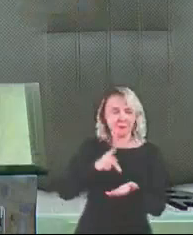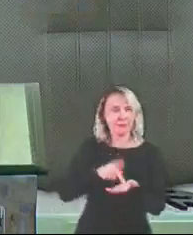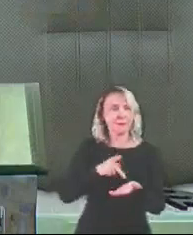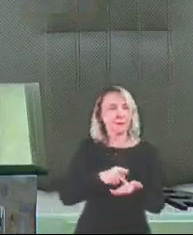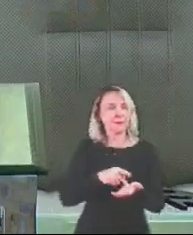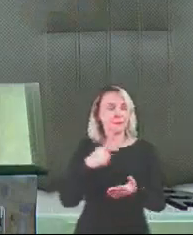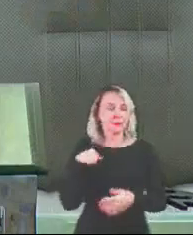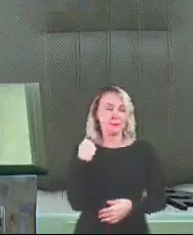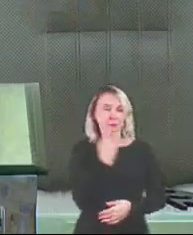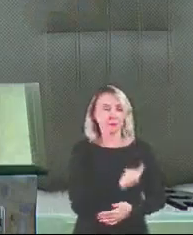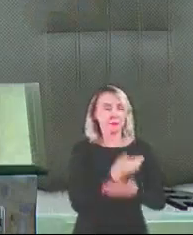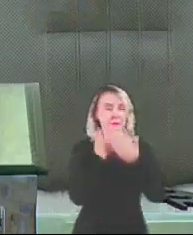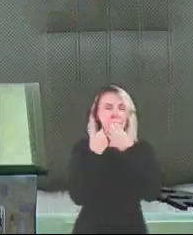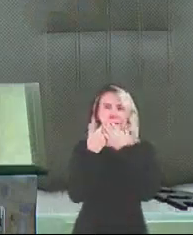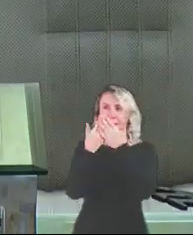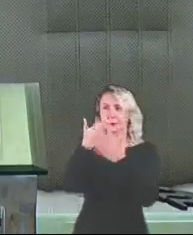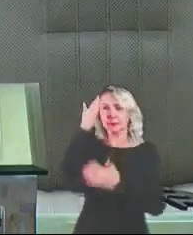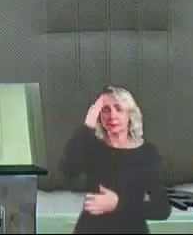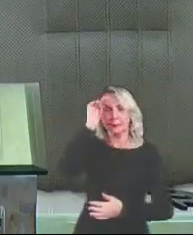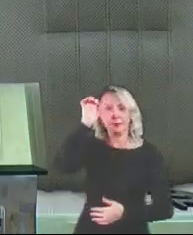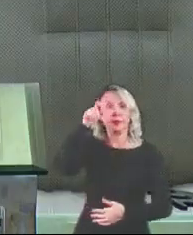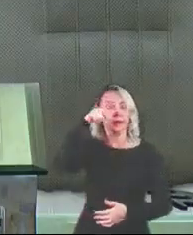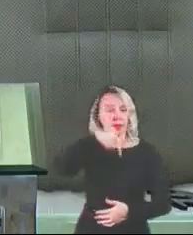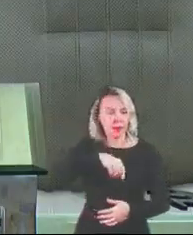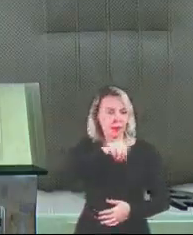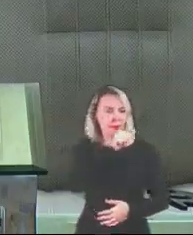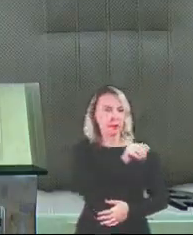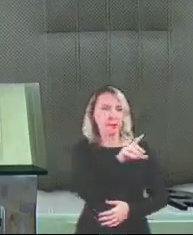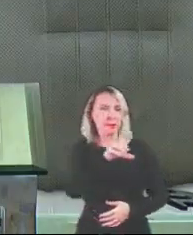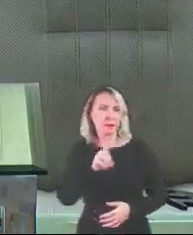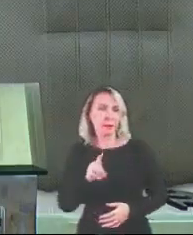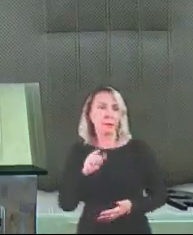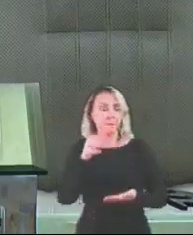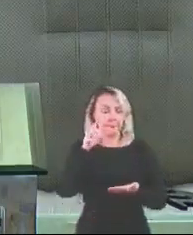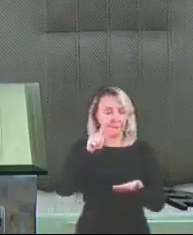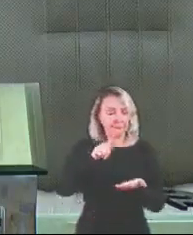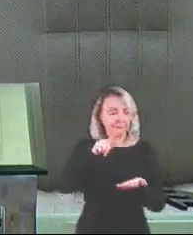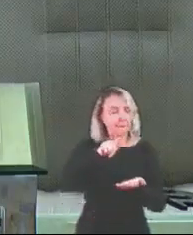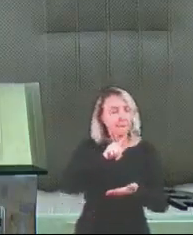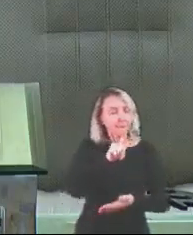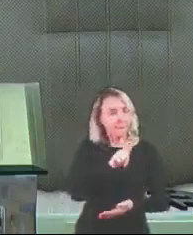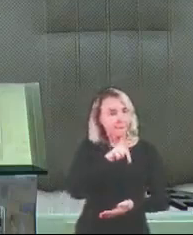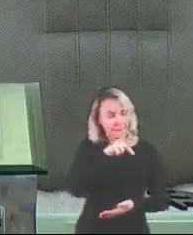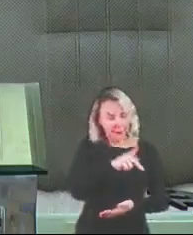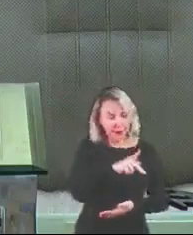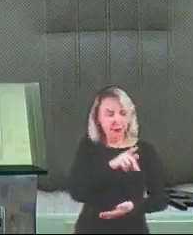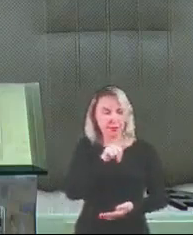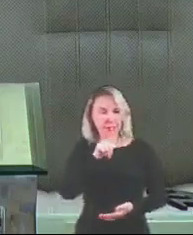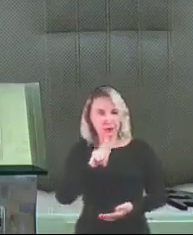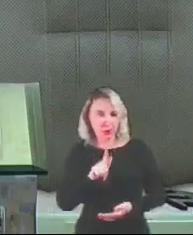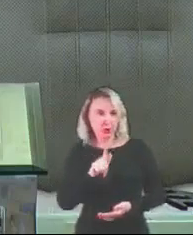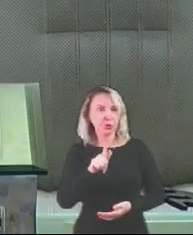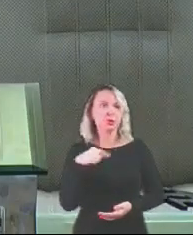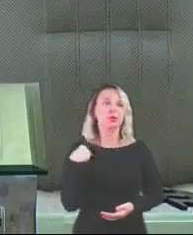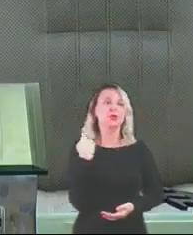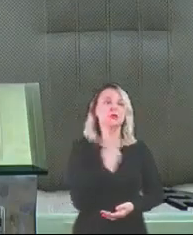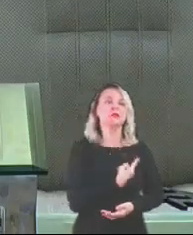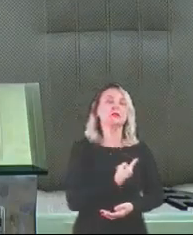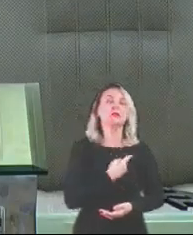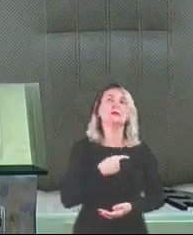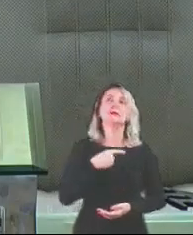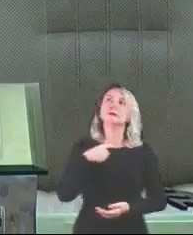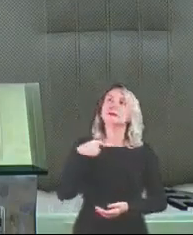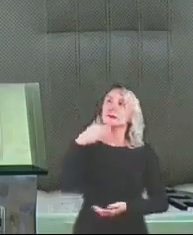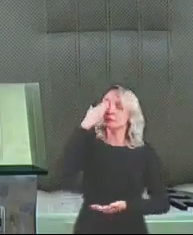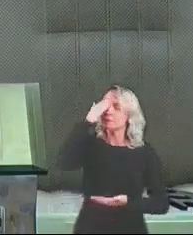E a nossa confissão de fé das Assembleias de Deus, na página 31, cremos e professamos que Deus é um